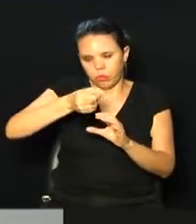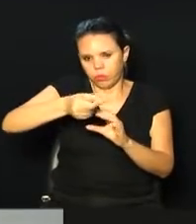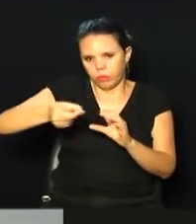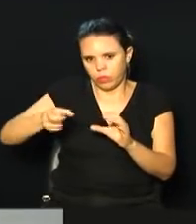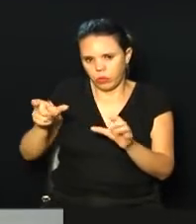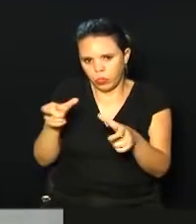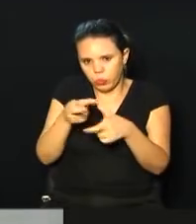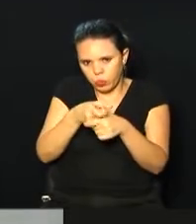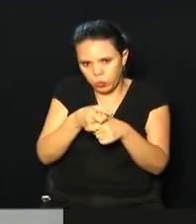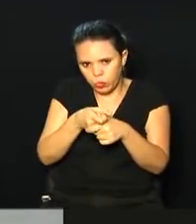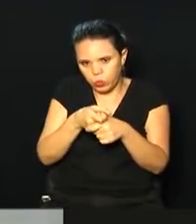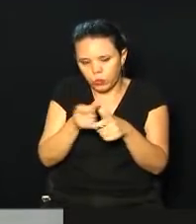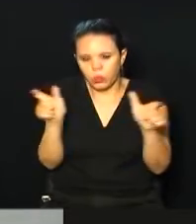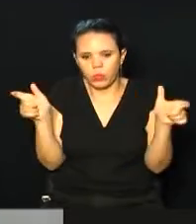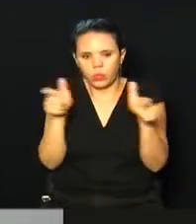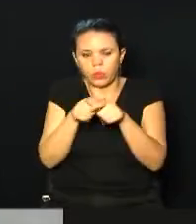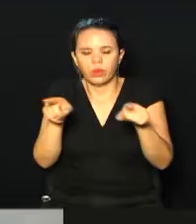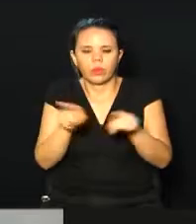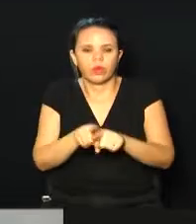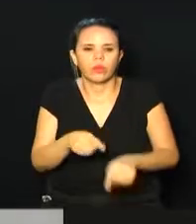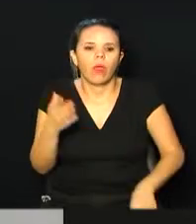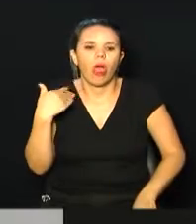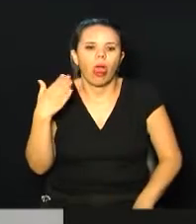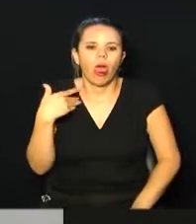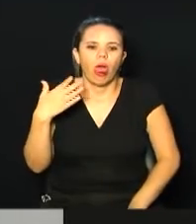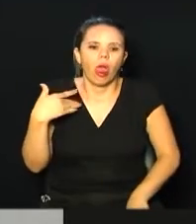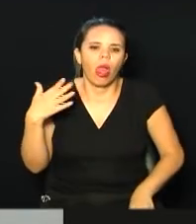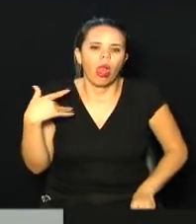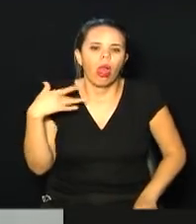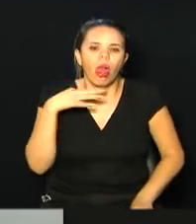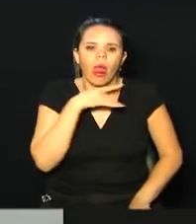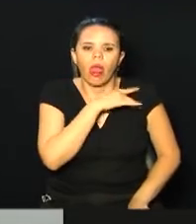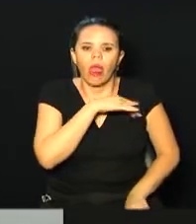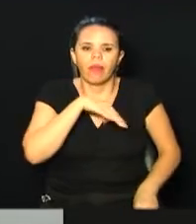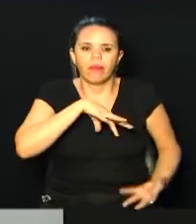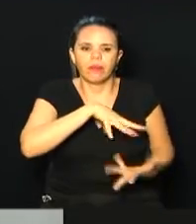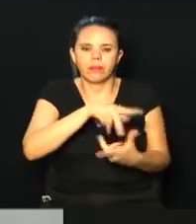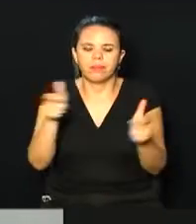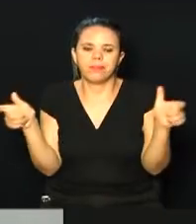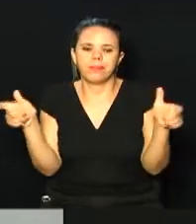o aquecimento na Terra, diminuindo, então, esses problemas.